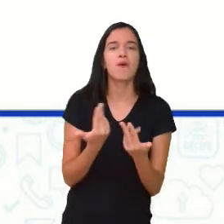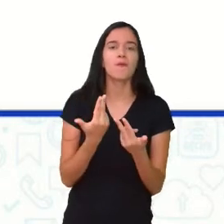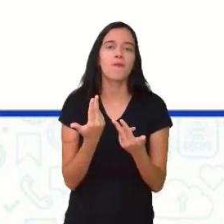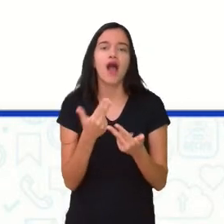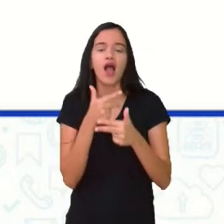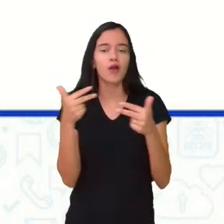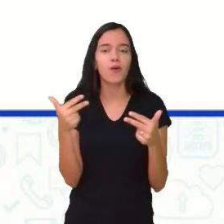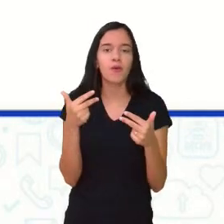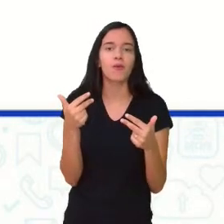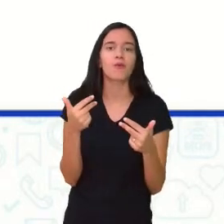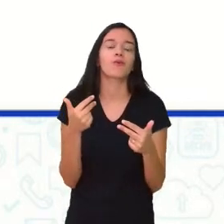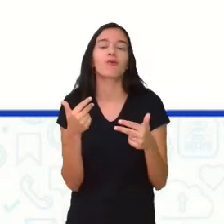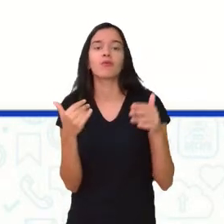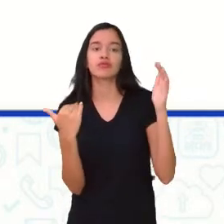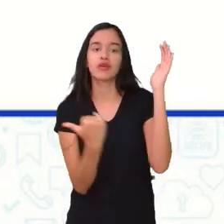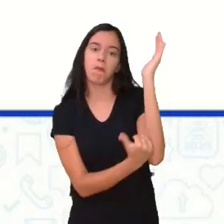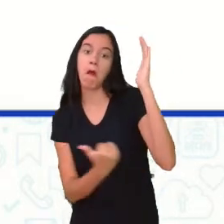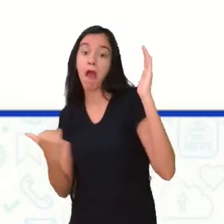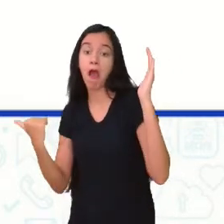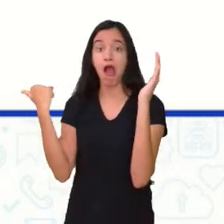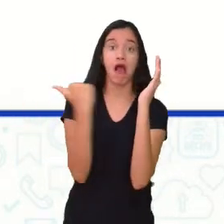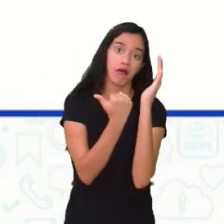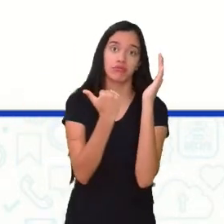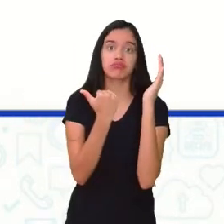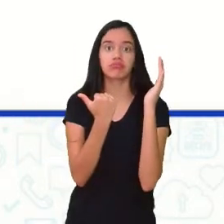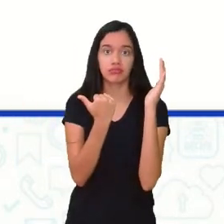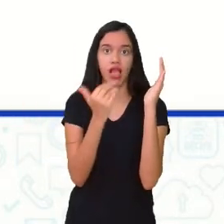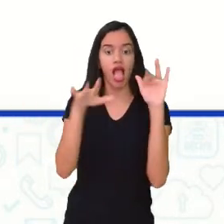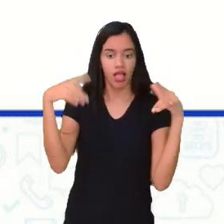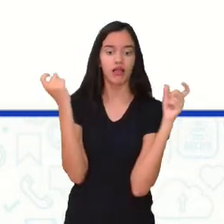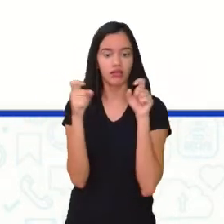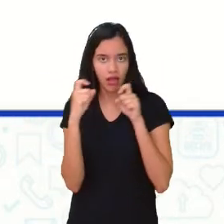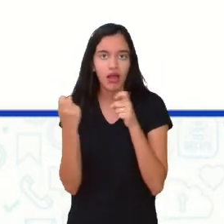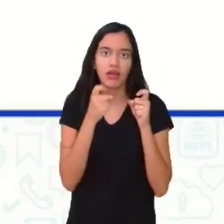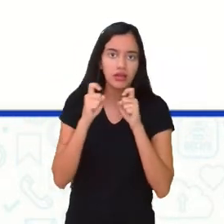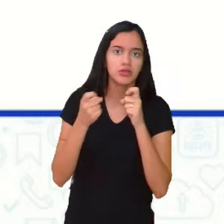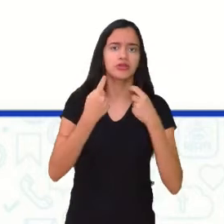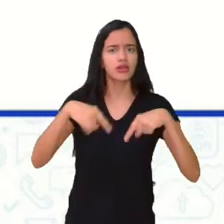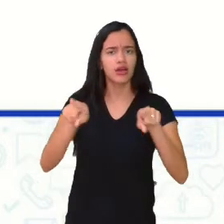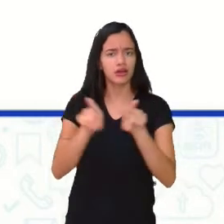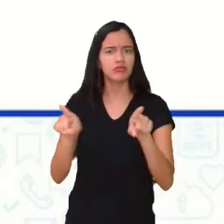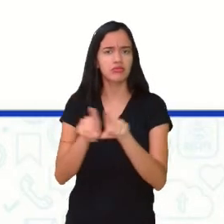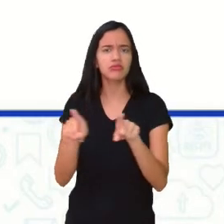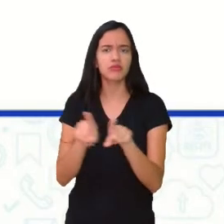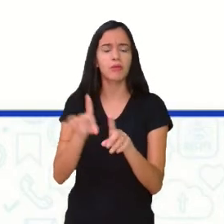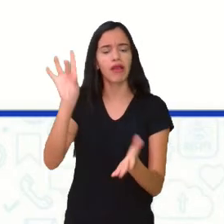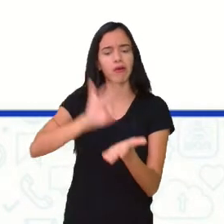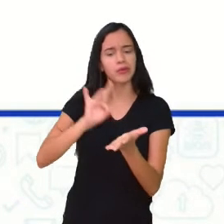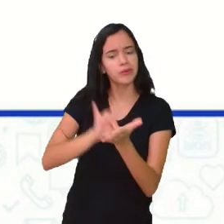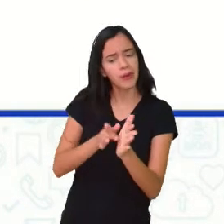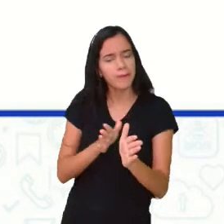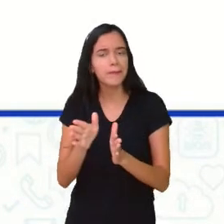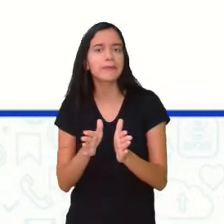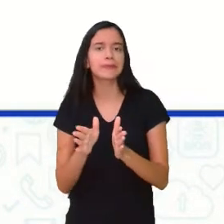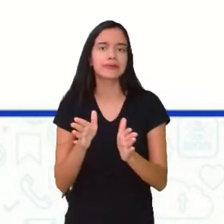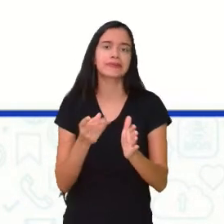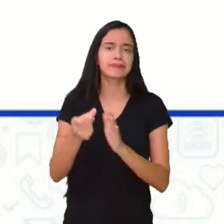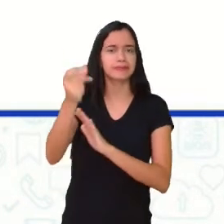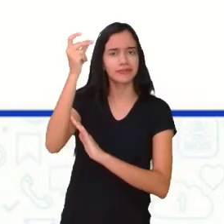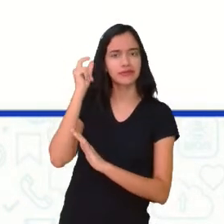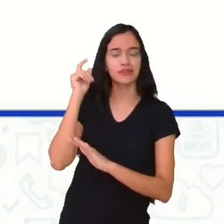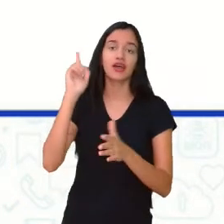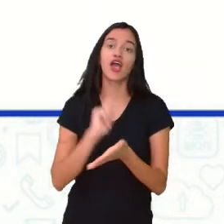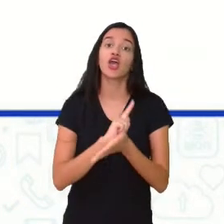burlesca, exagerada, muito cômica, muito crítica e que se consolidou naquele período. A farsa é um